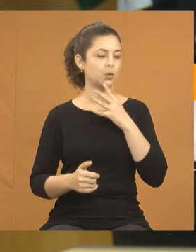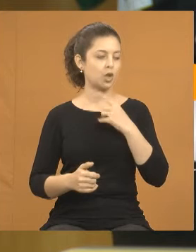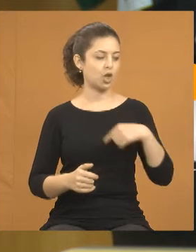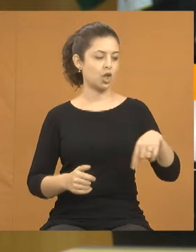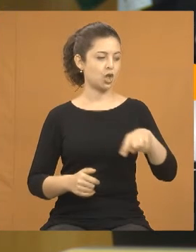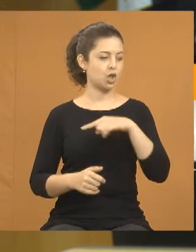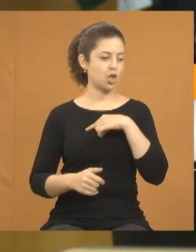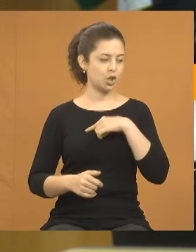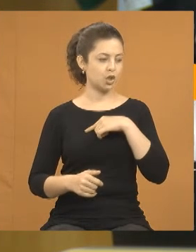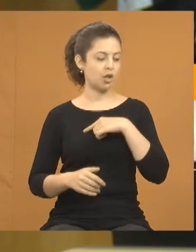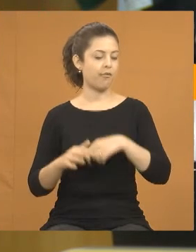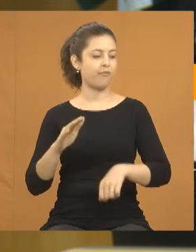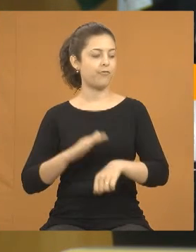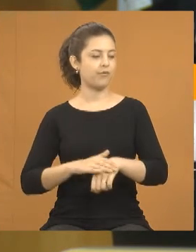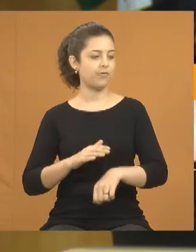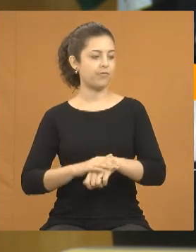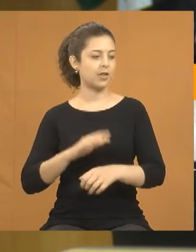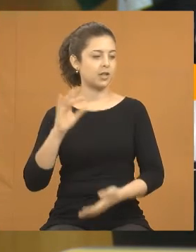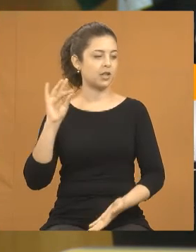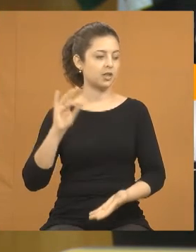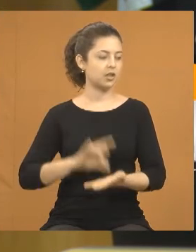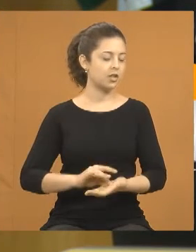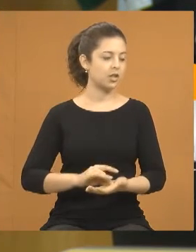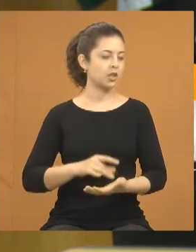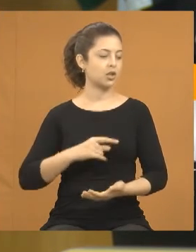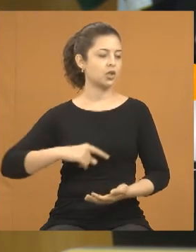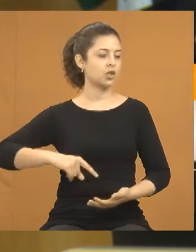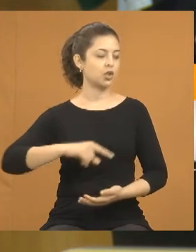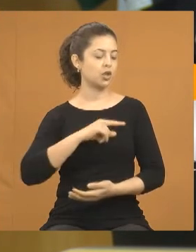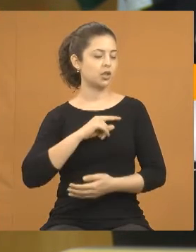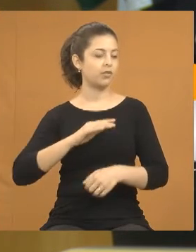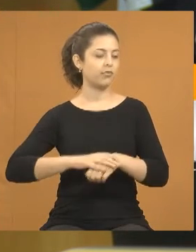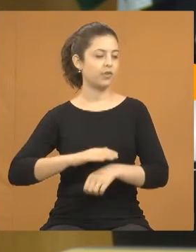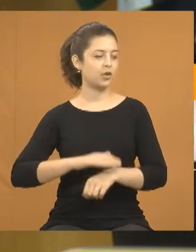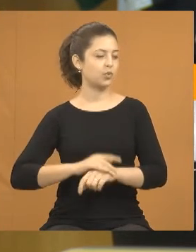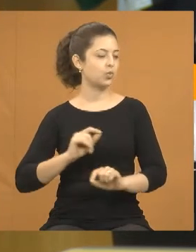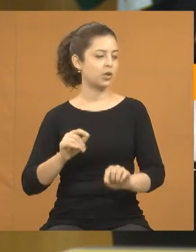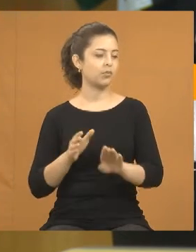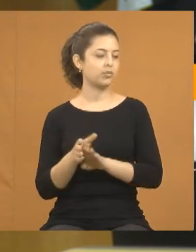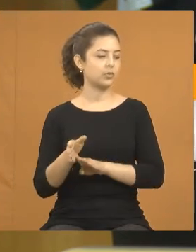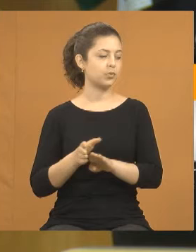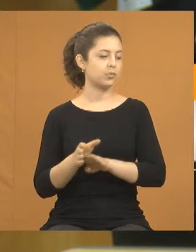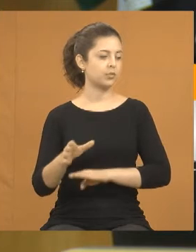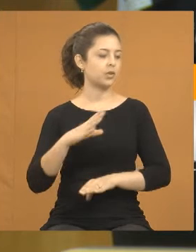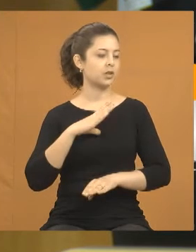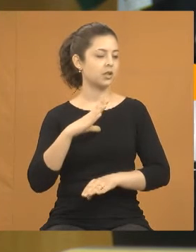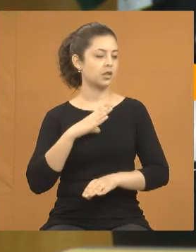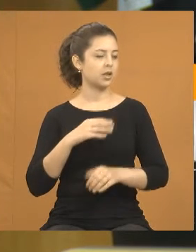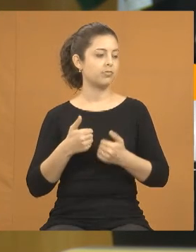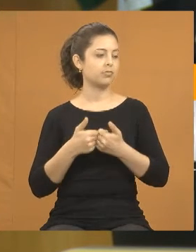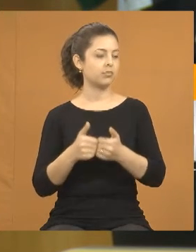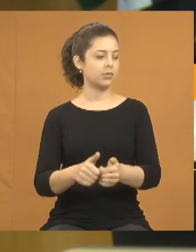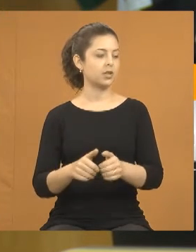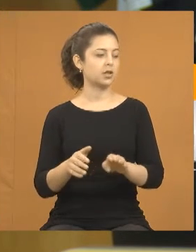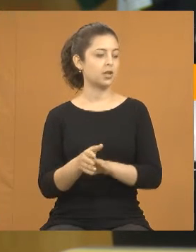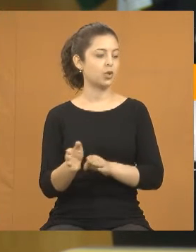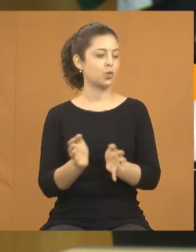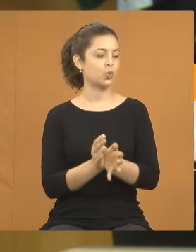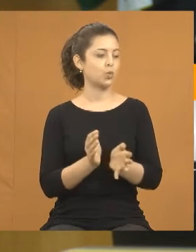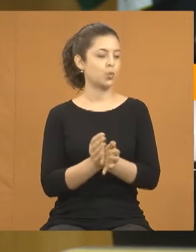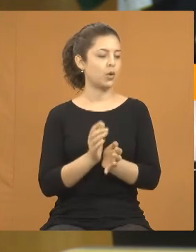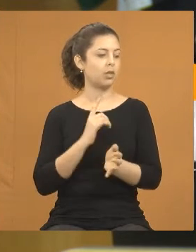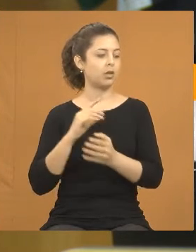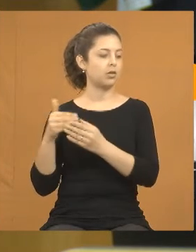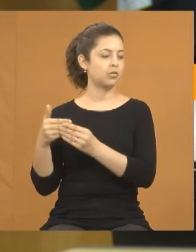gente faça de fato, para que a gente faça aqui o Conselho Municipal do Transporte, para que nós